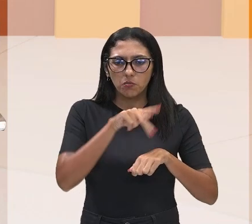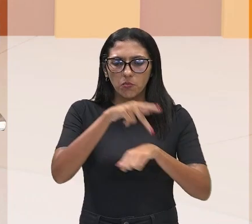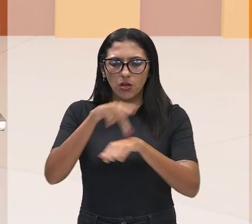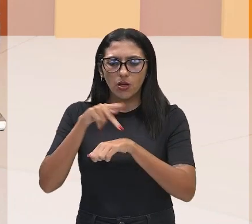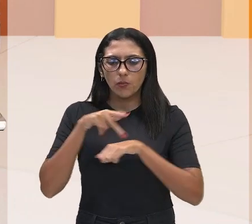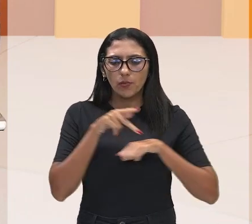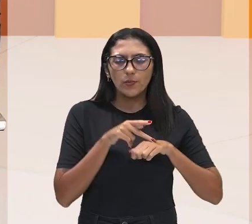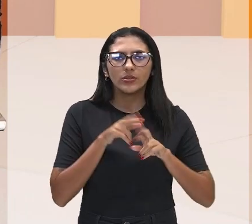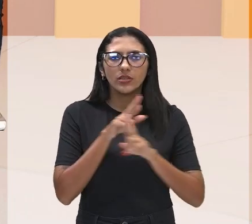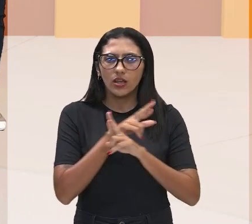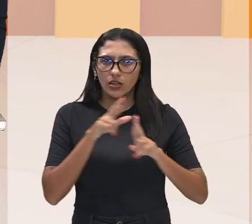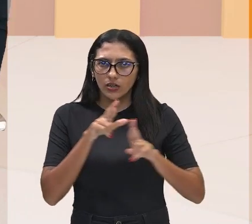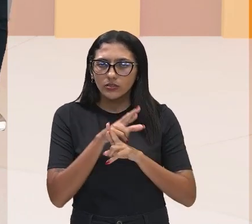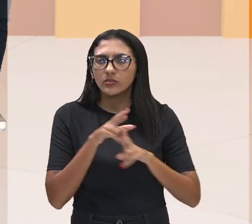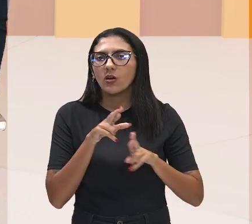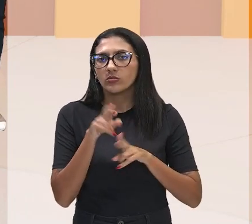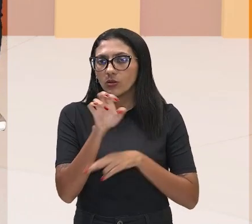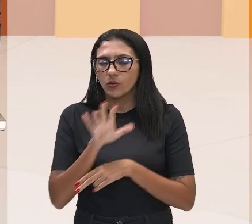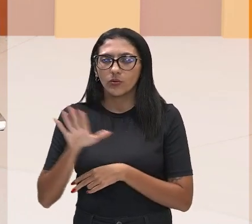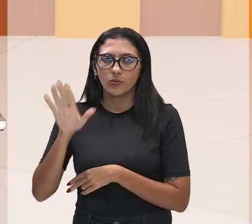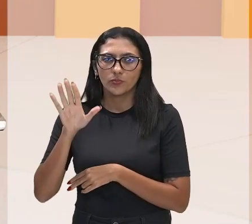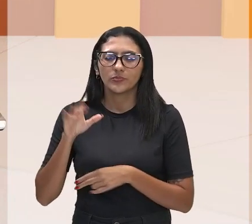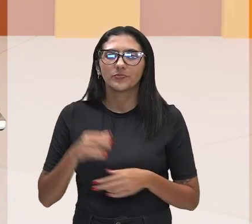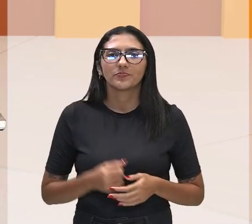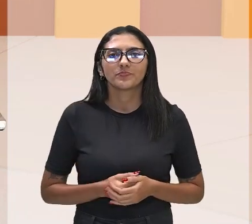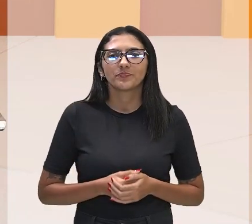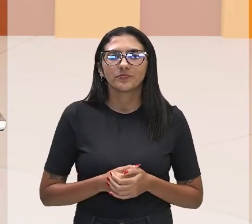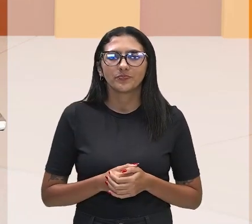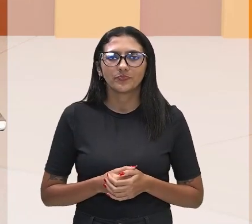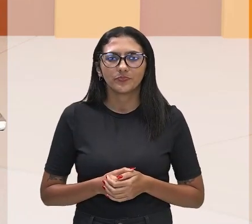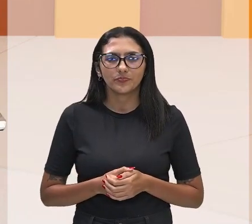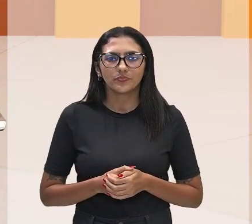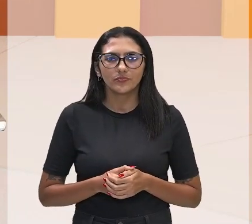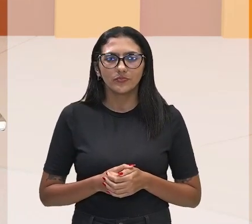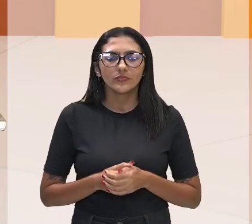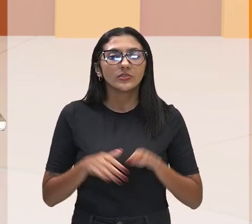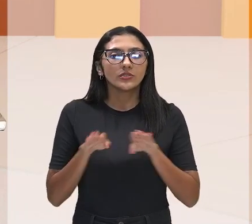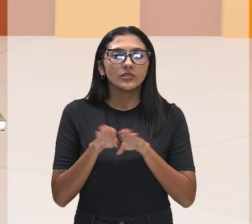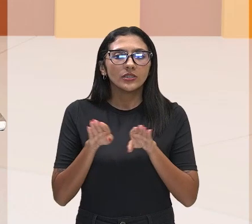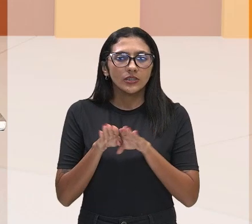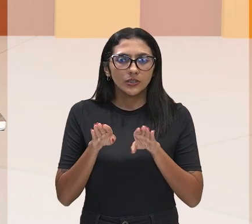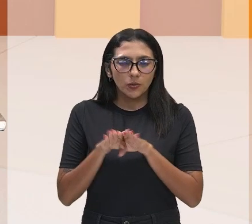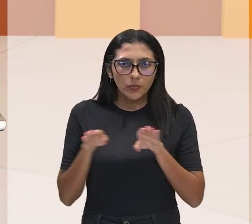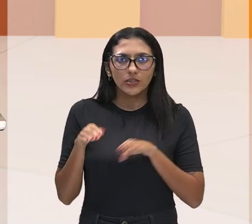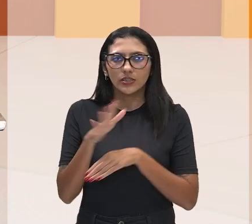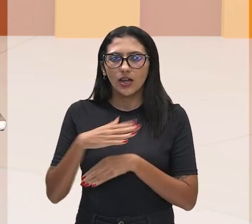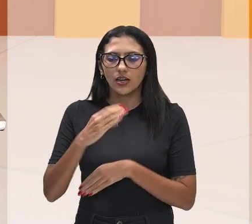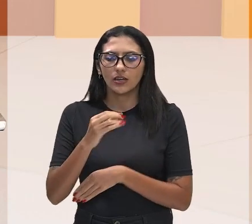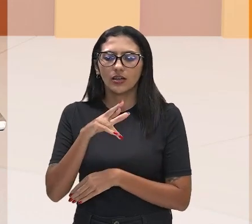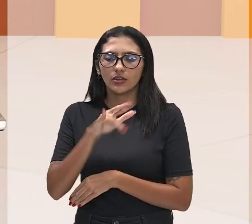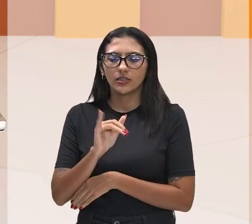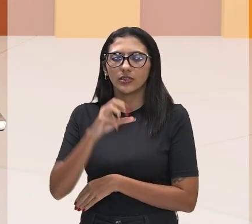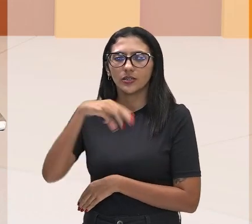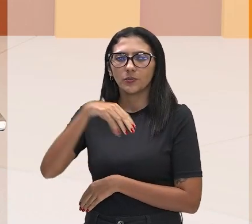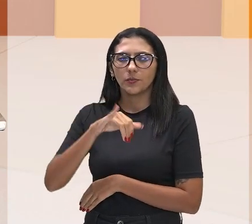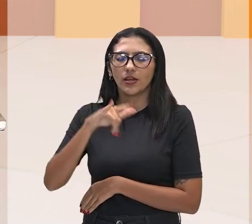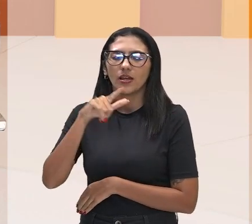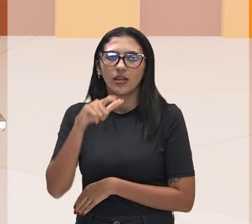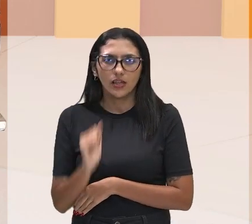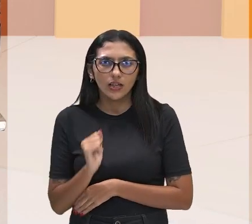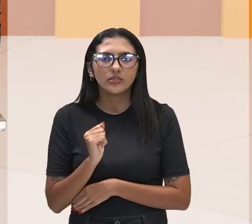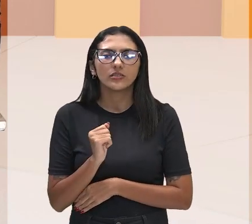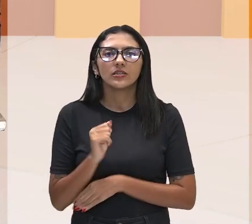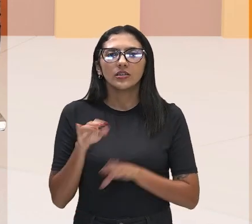países europeus, ok? Mas também não para aí, tá? A invasão da Crimeia e a instabilidade de Donbass